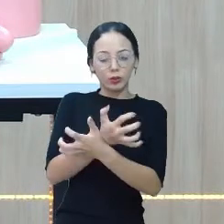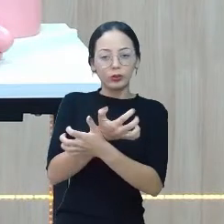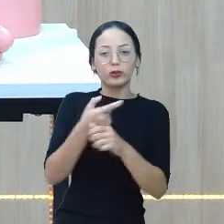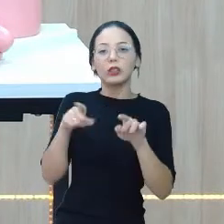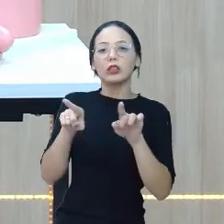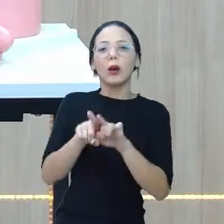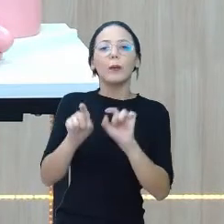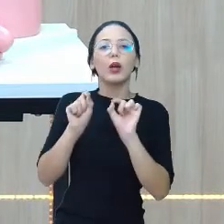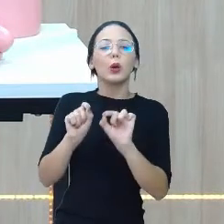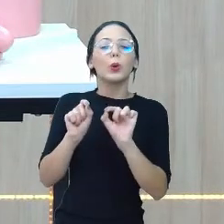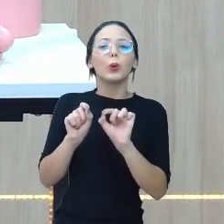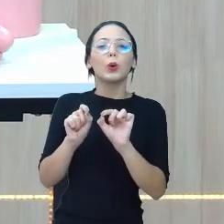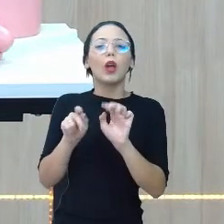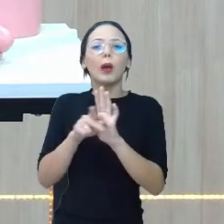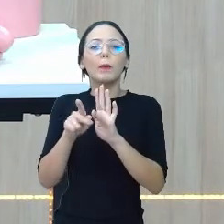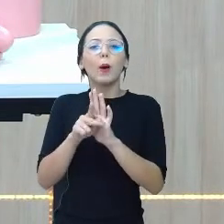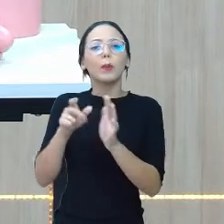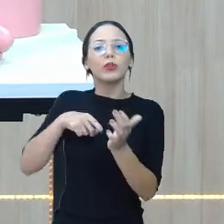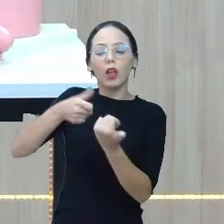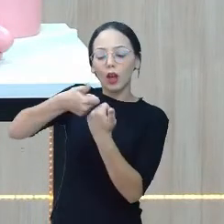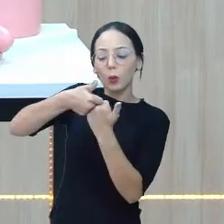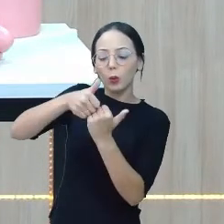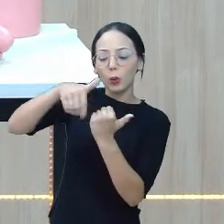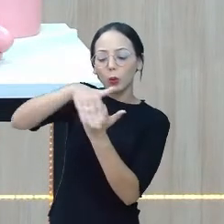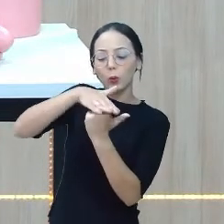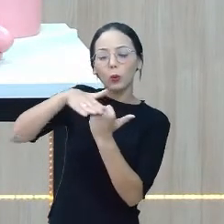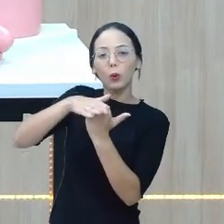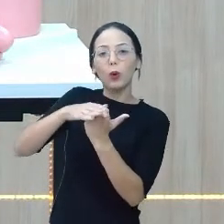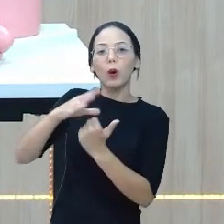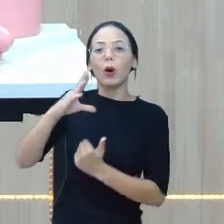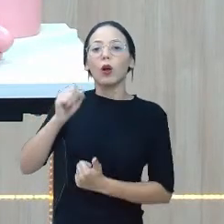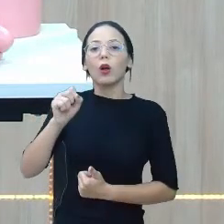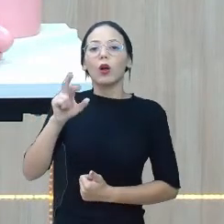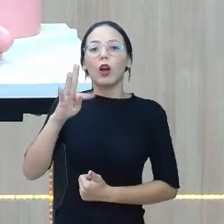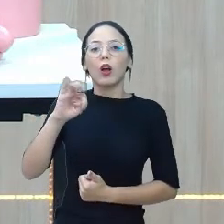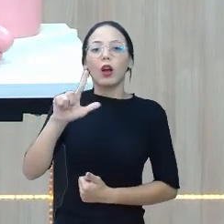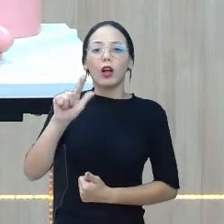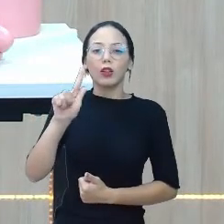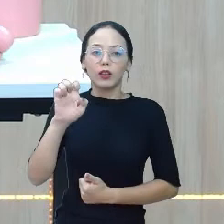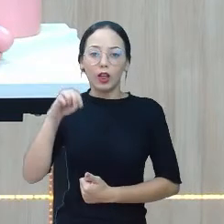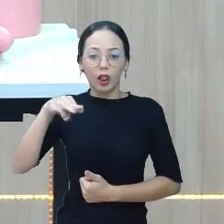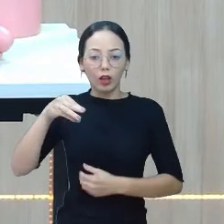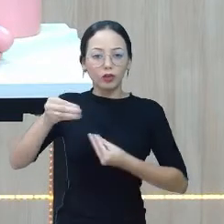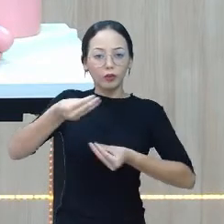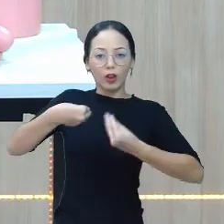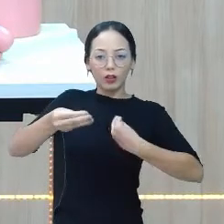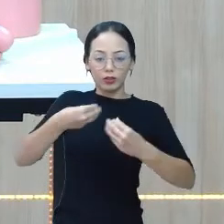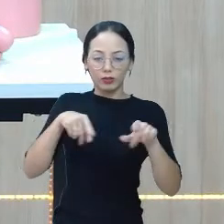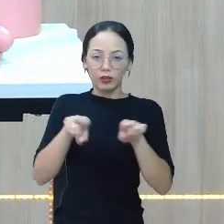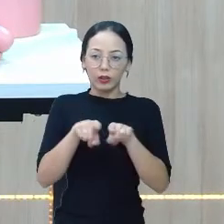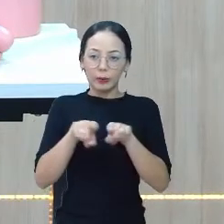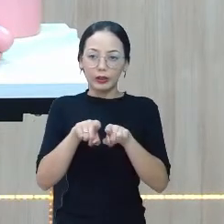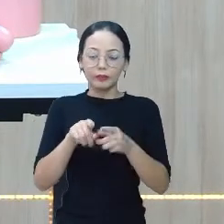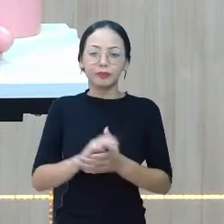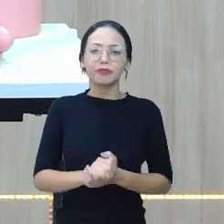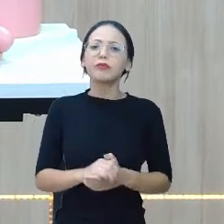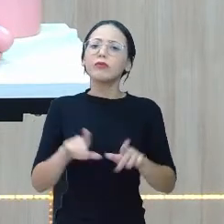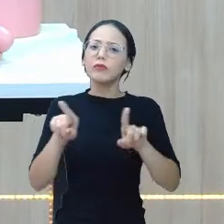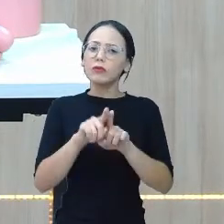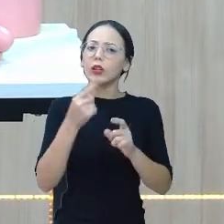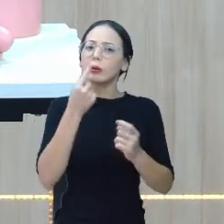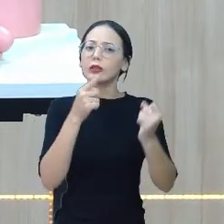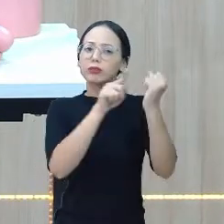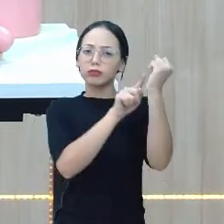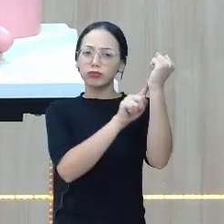da pontinha do nariz de cartilagem, um outro tipo de tecido flexível, como é o caso da orelha. A questão do sangue, porque eu disse